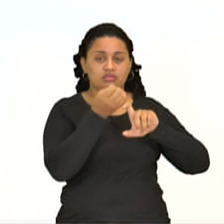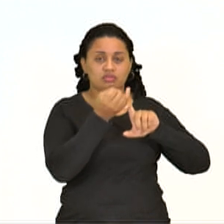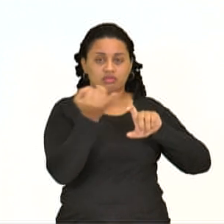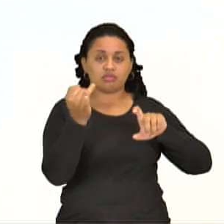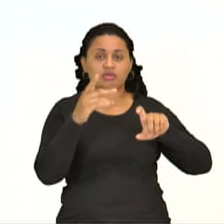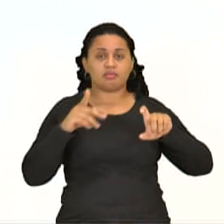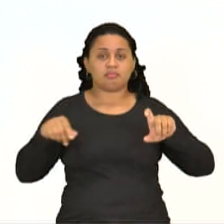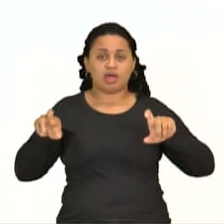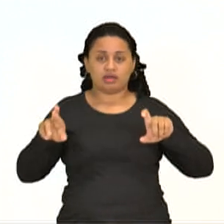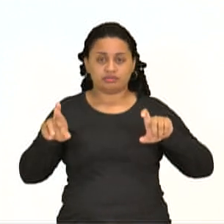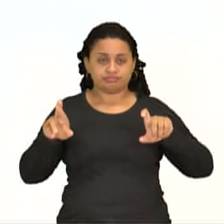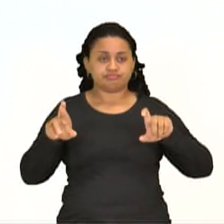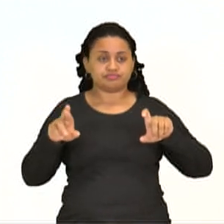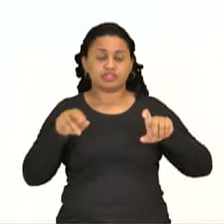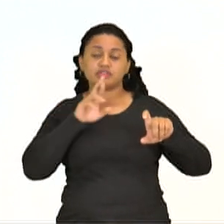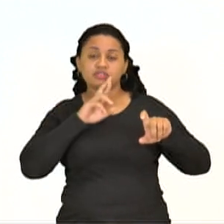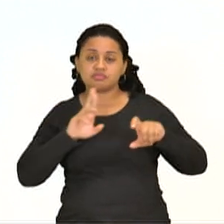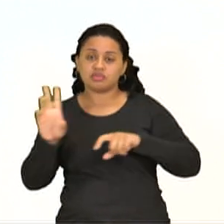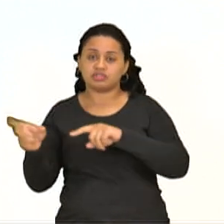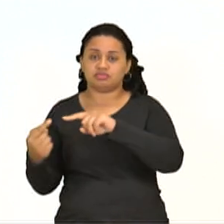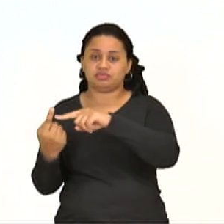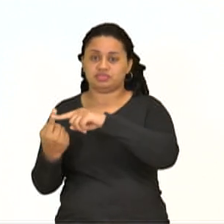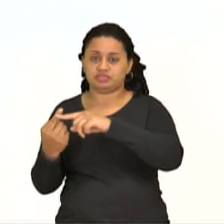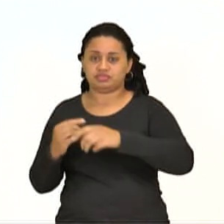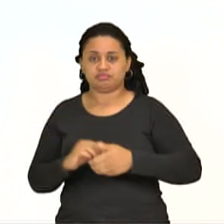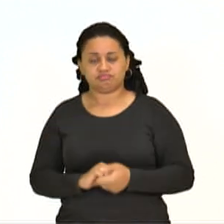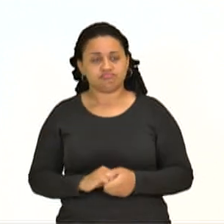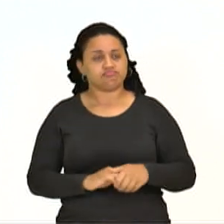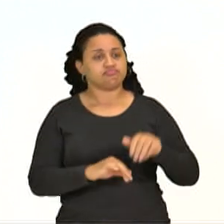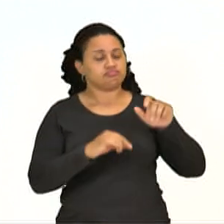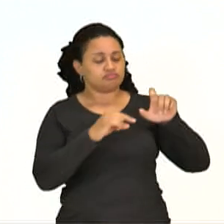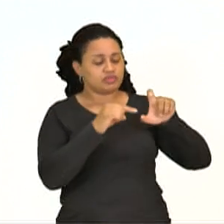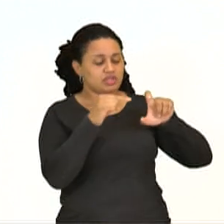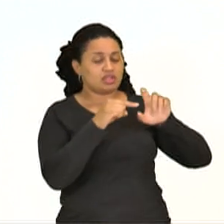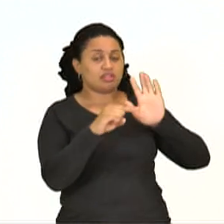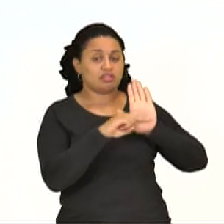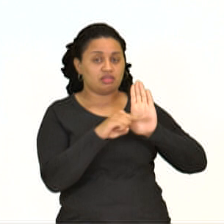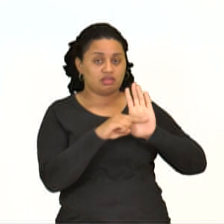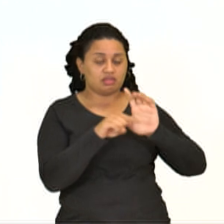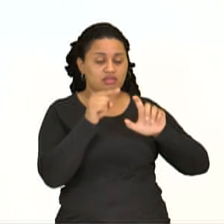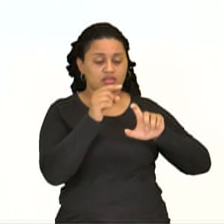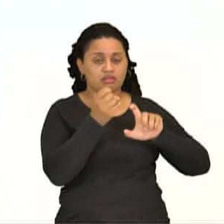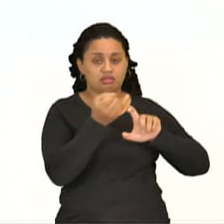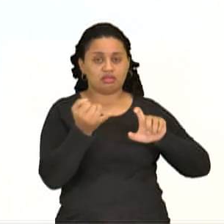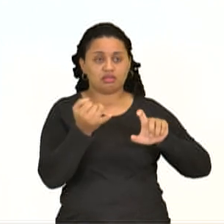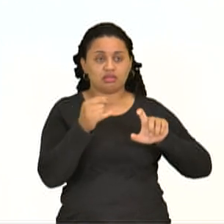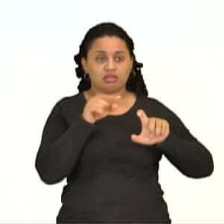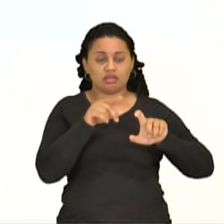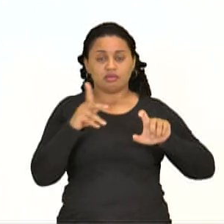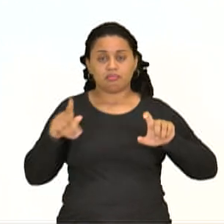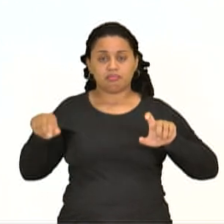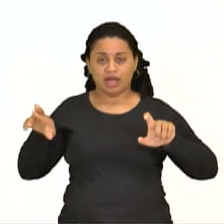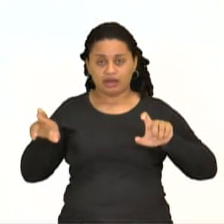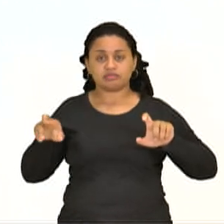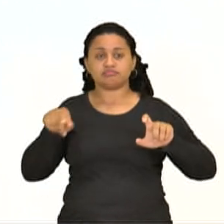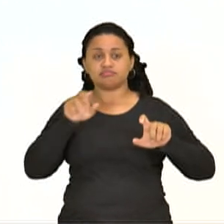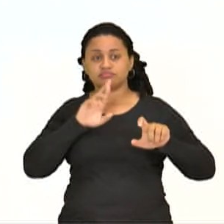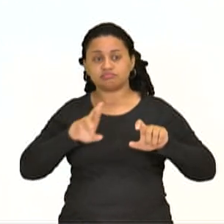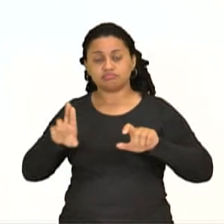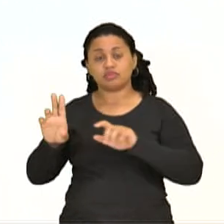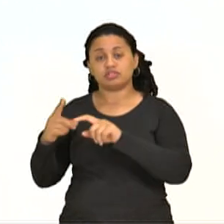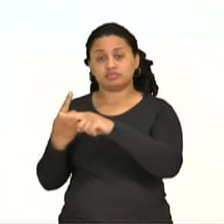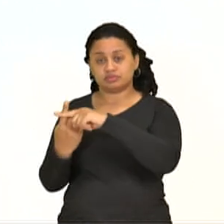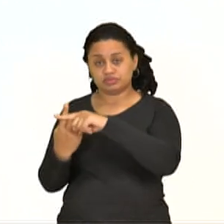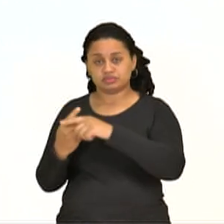com expoente par, resultado positivo. Base negativa com expoente par, resultado positivo